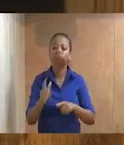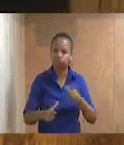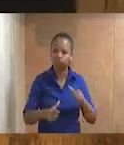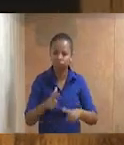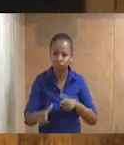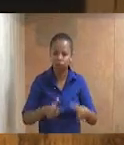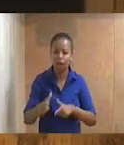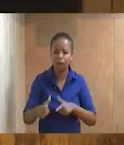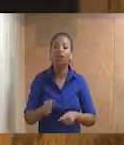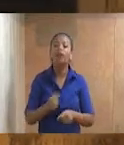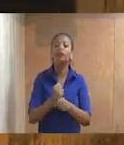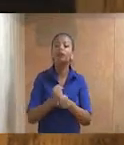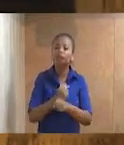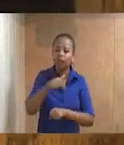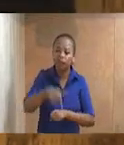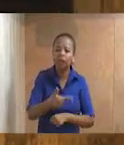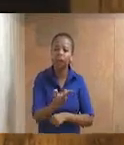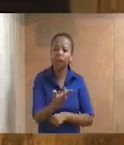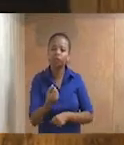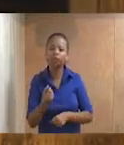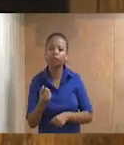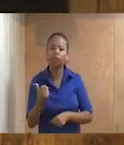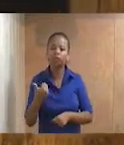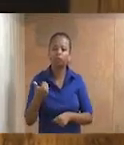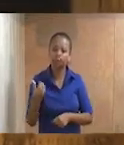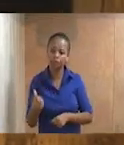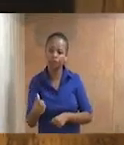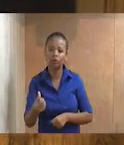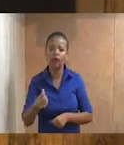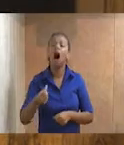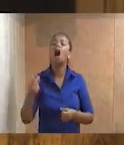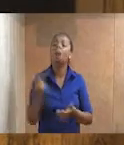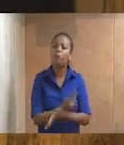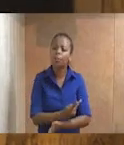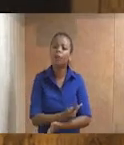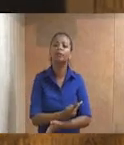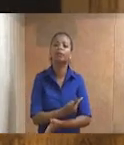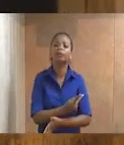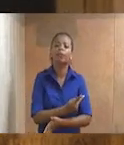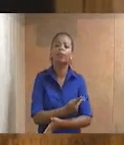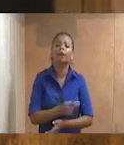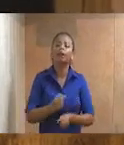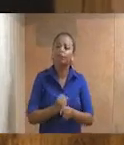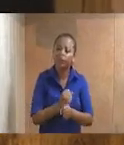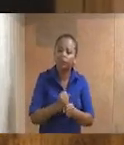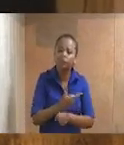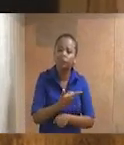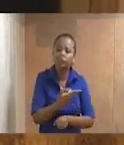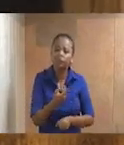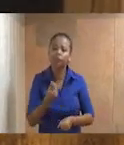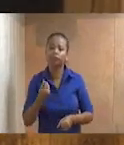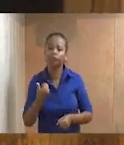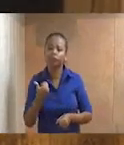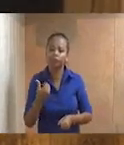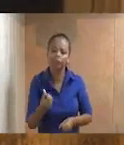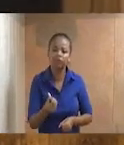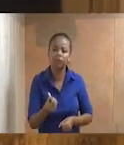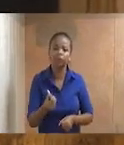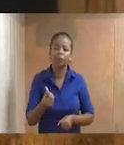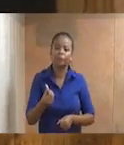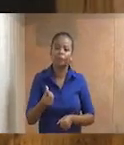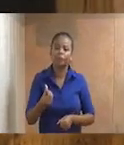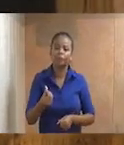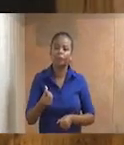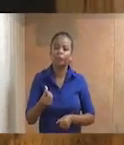Esse ano, isso aconteceu em 2015. Esse ano de 2016,